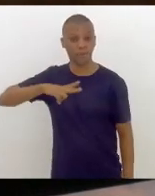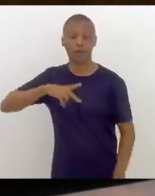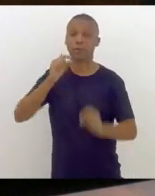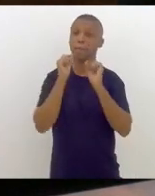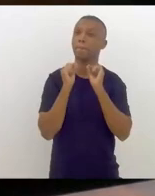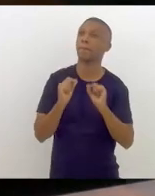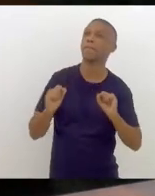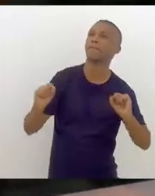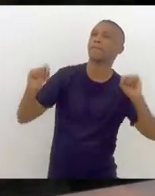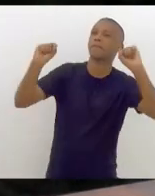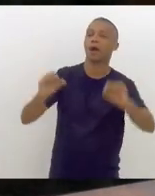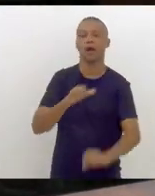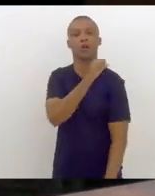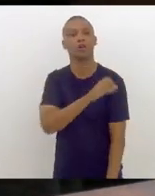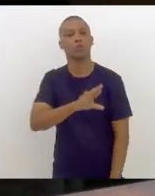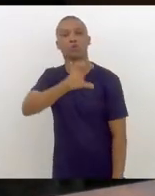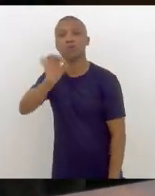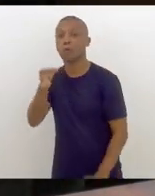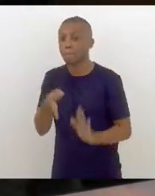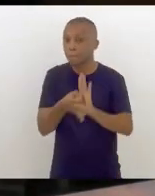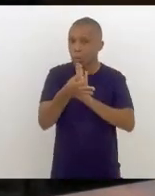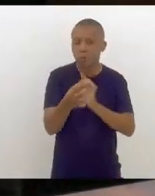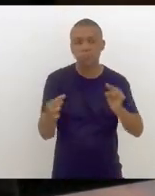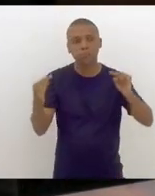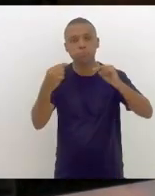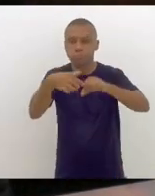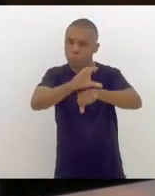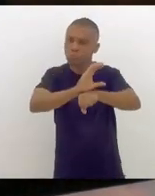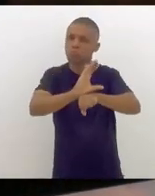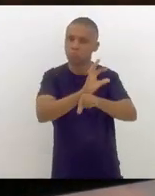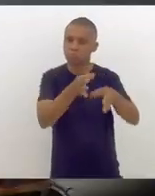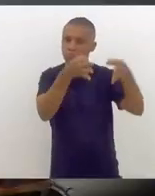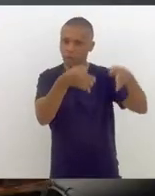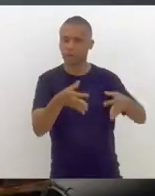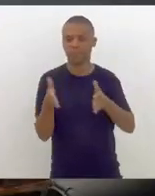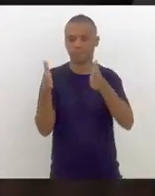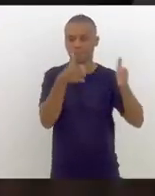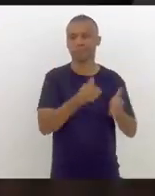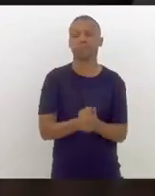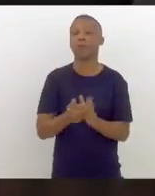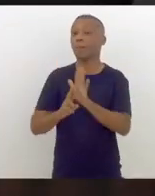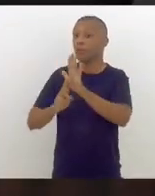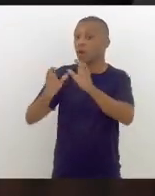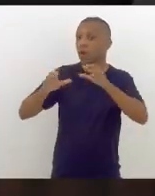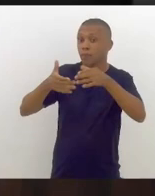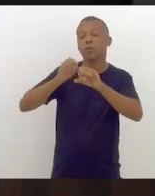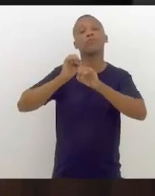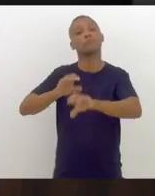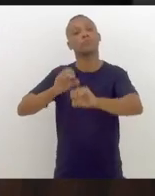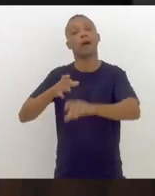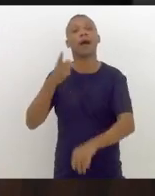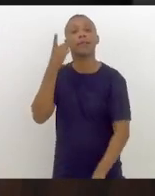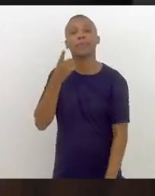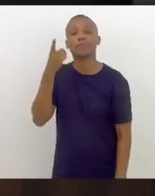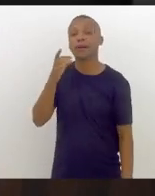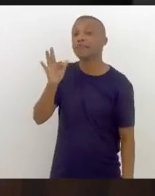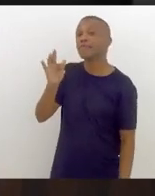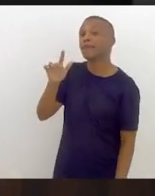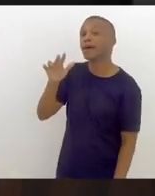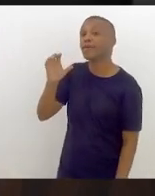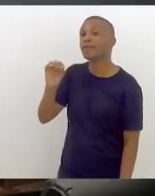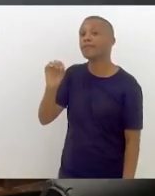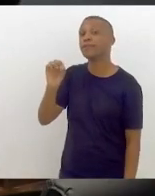do Rio de Janeiro parecendo é pela constitucionalidade pela comissão de educação Deputado Flávio Serafim